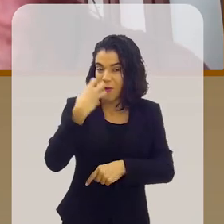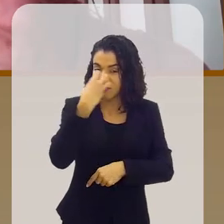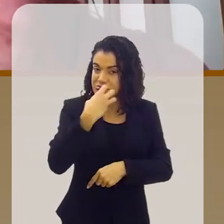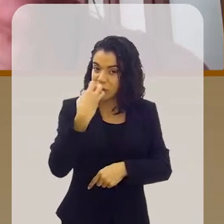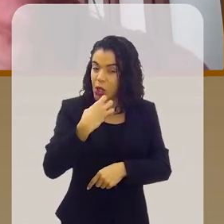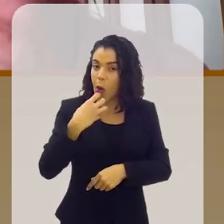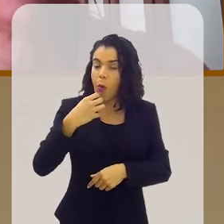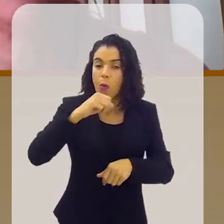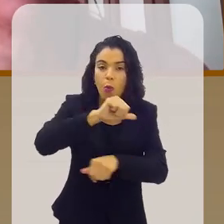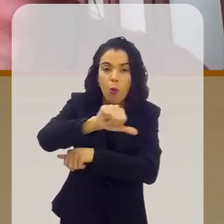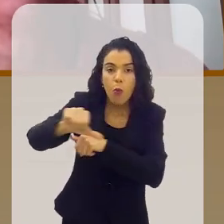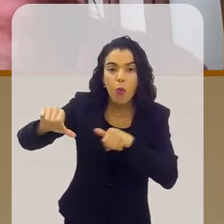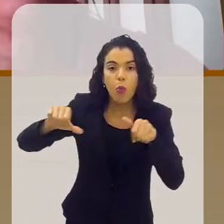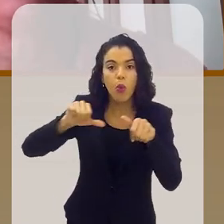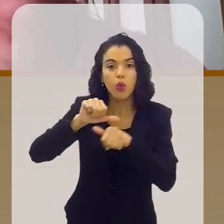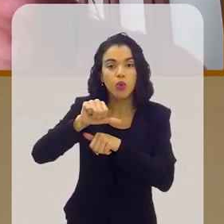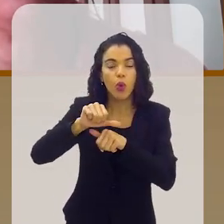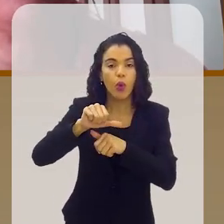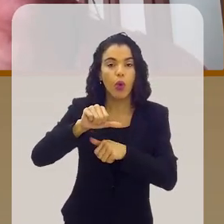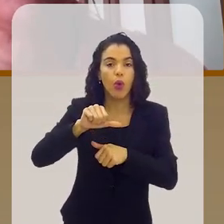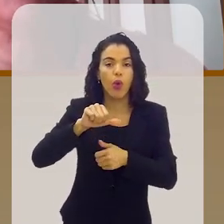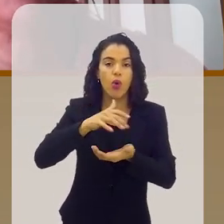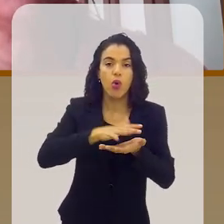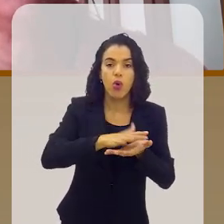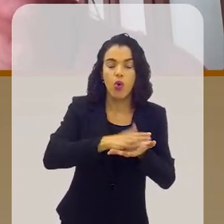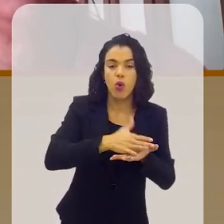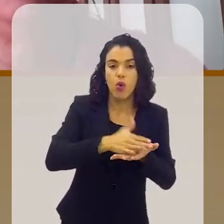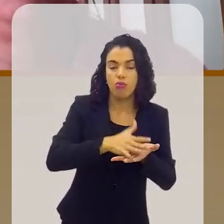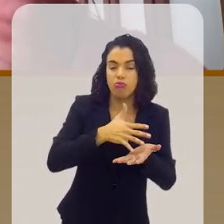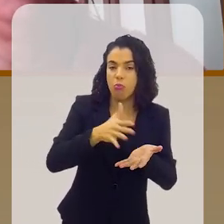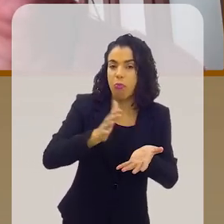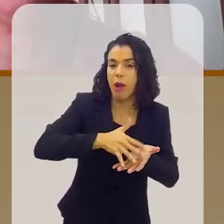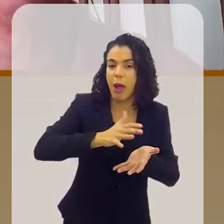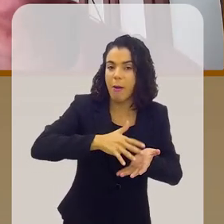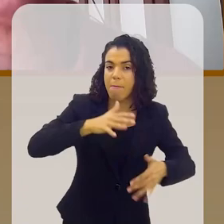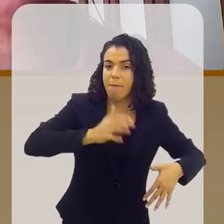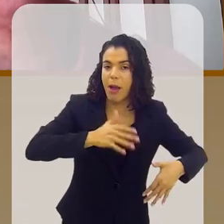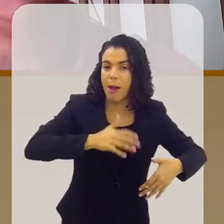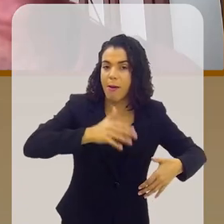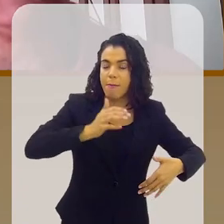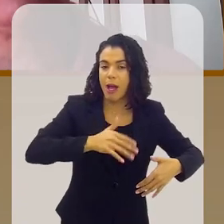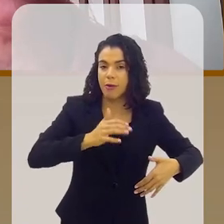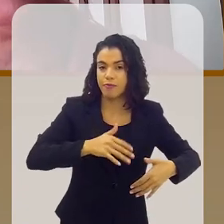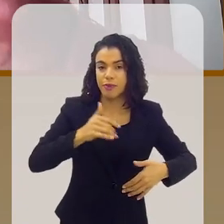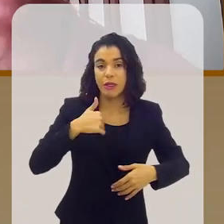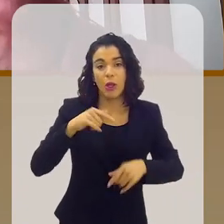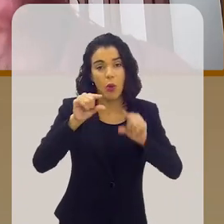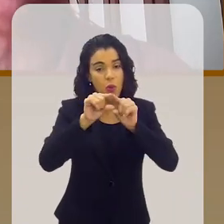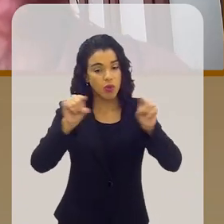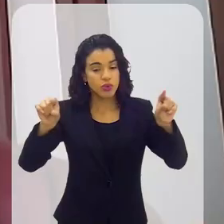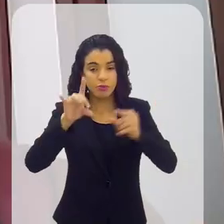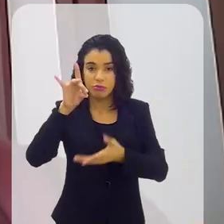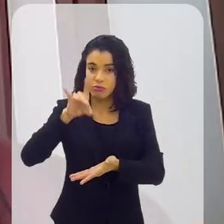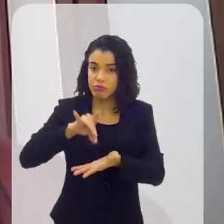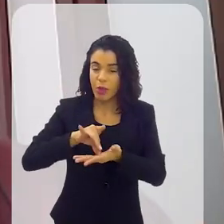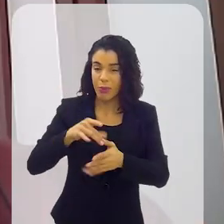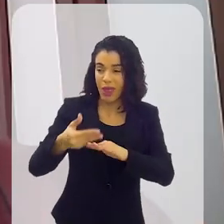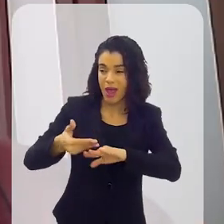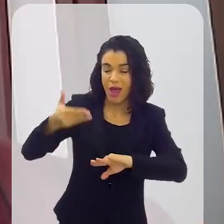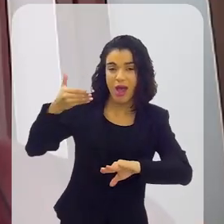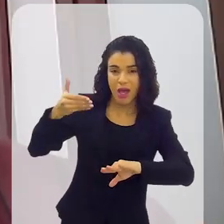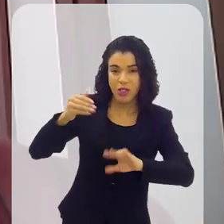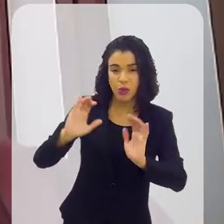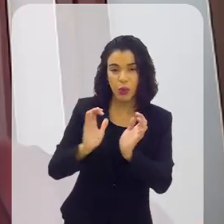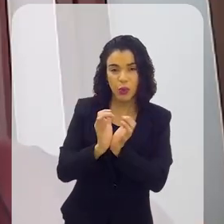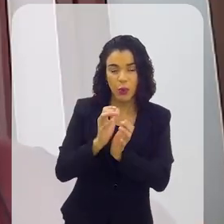no samba e no pagode realmente mudou a forma de se fazer samba, né? É, por isso que esse título não é uma criação minha, esse título é um fato,